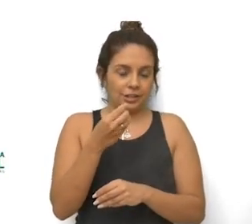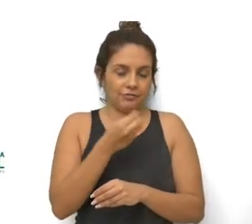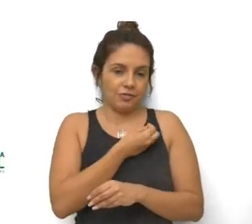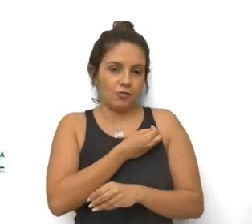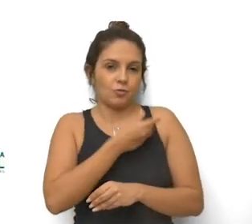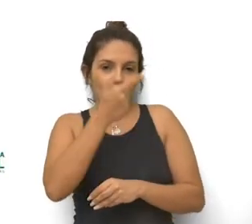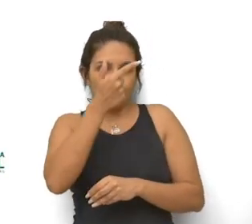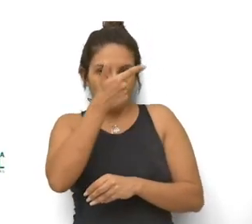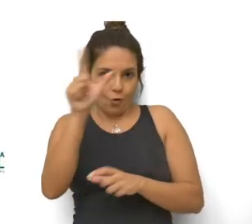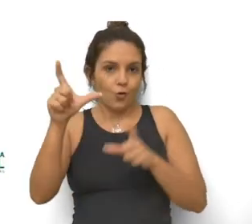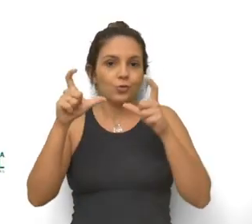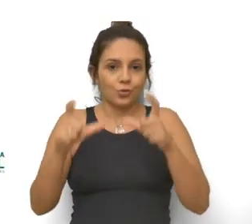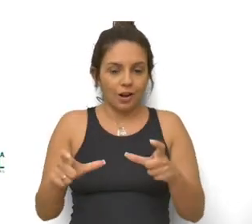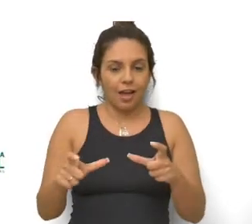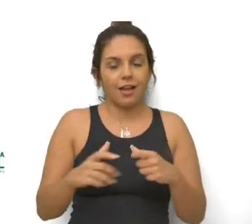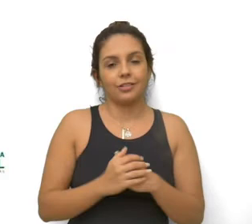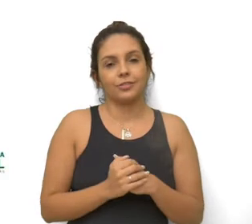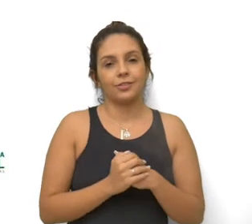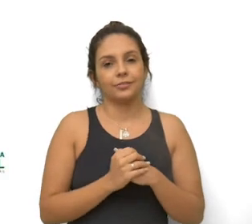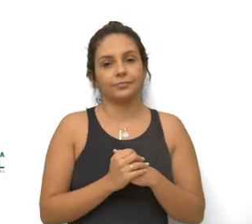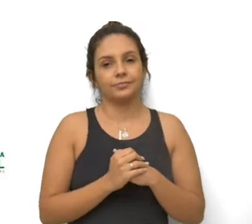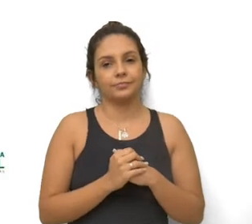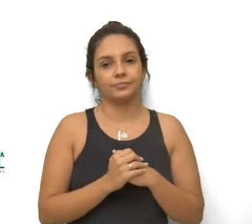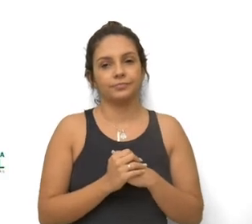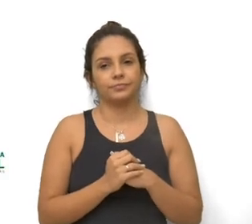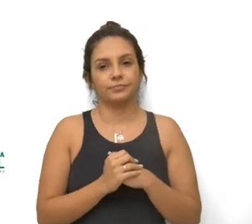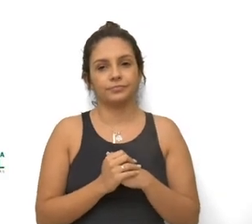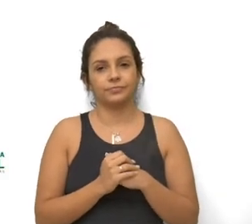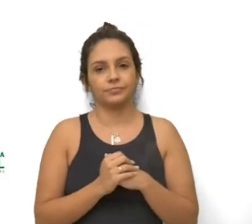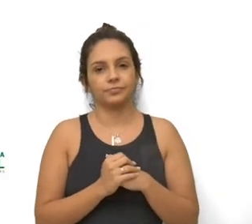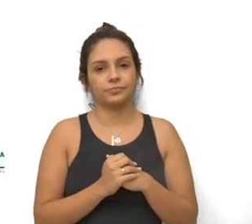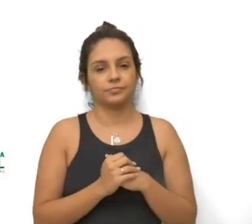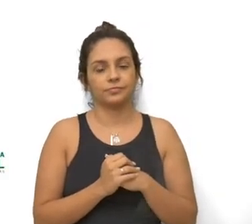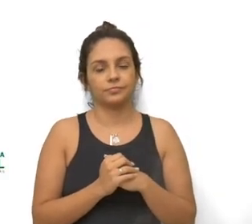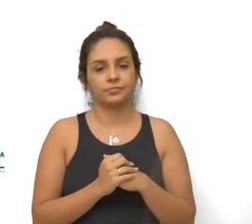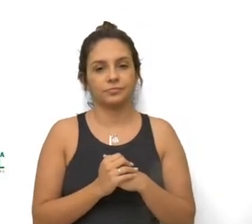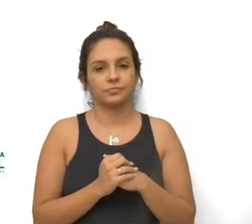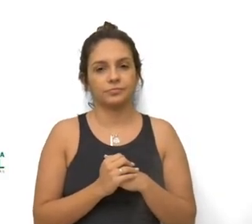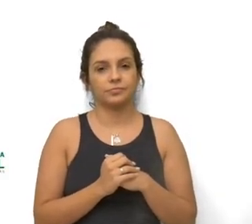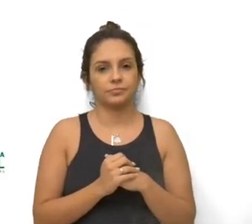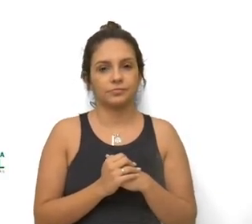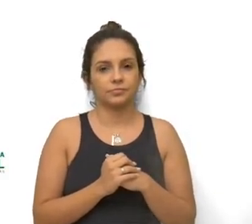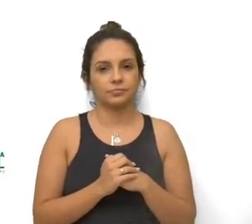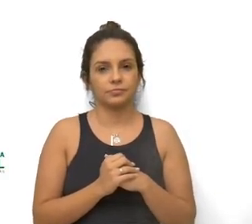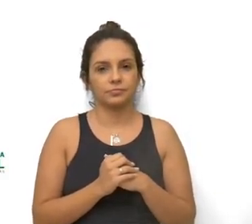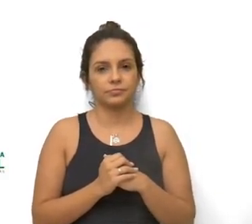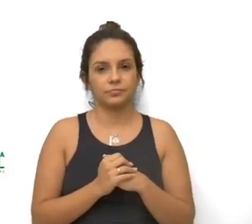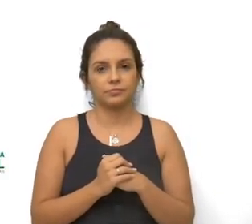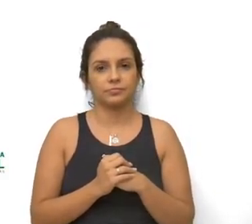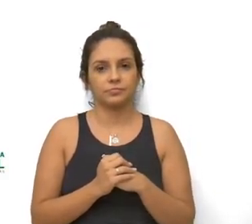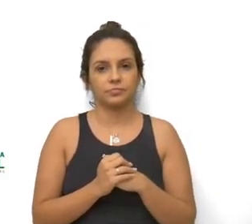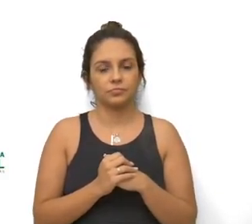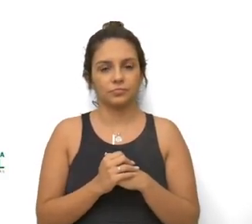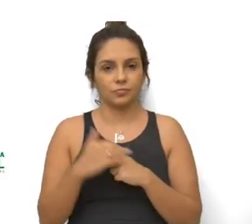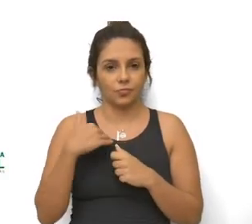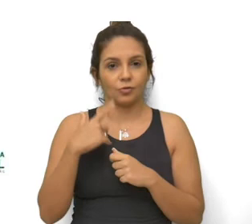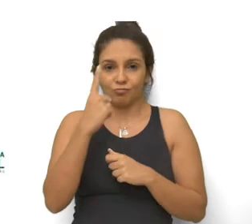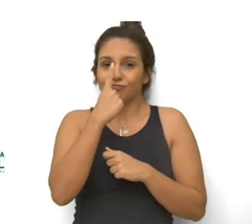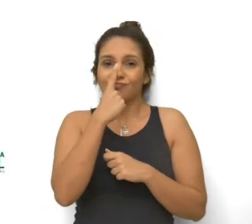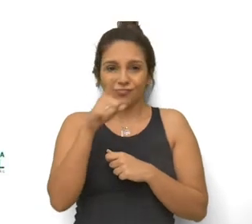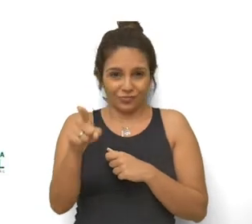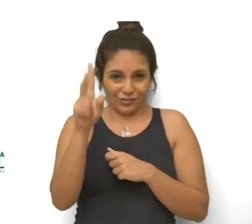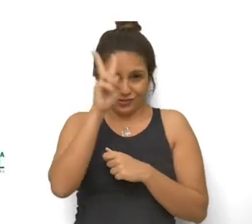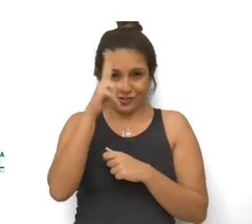né? E eu pensei que uma coisa que me tornou muito íntima dela